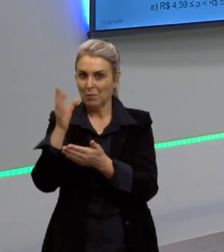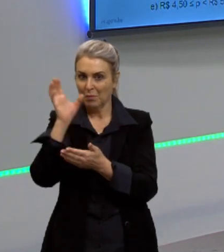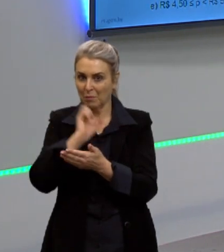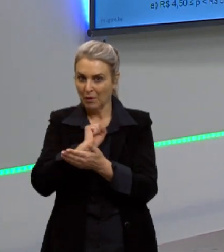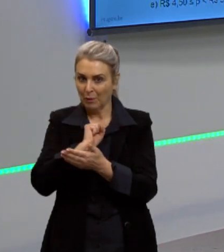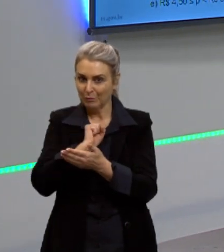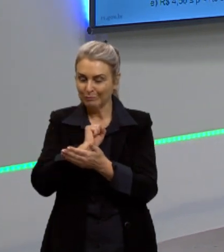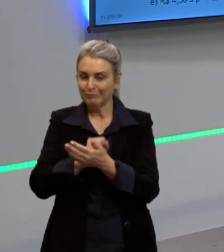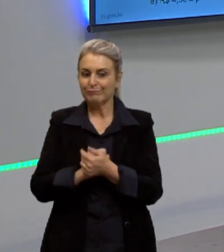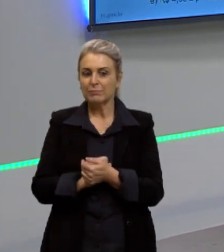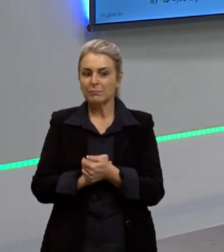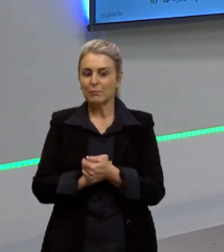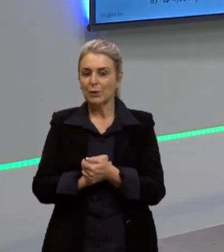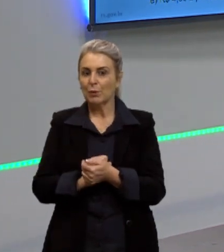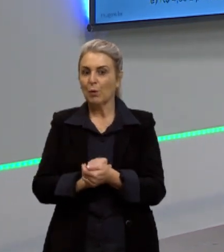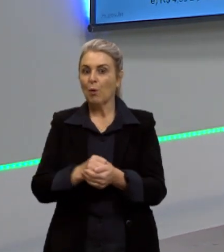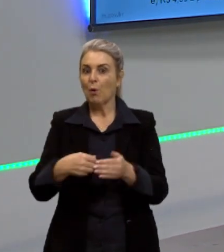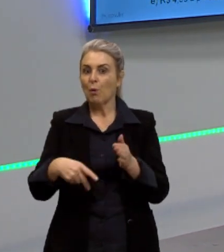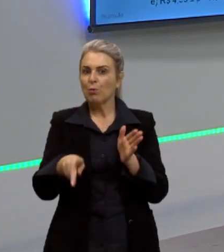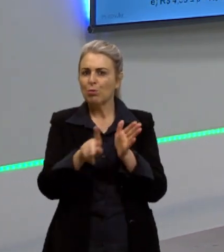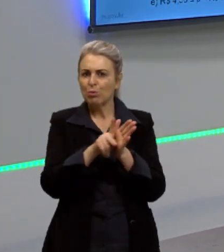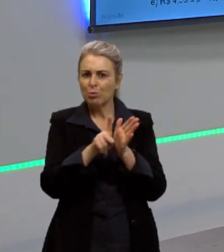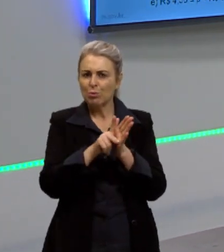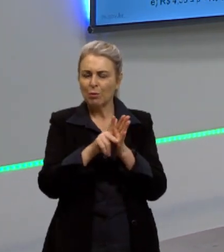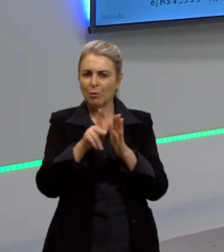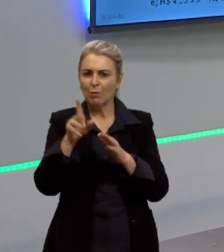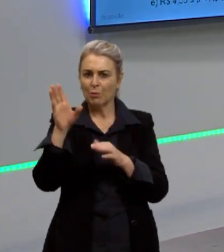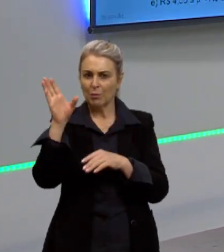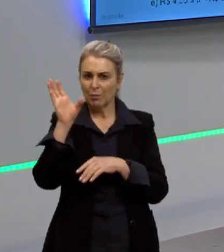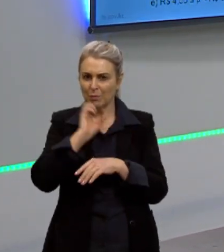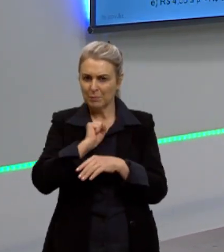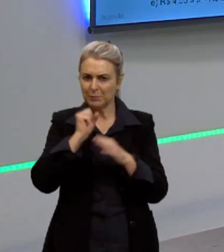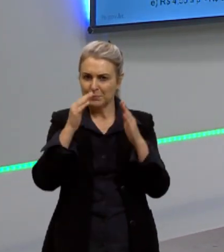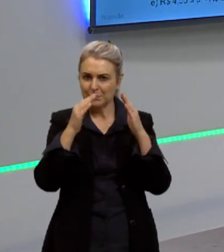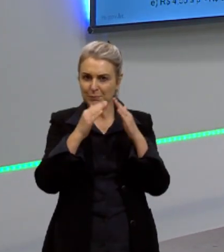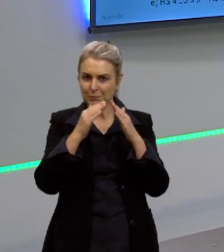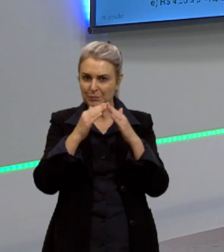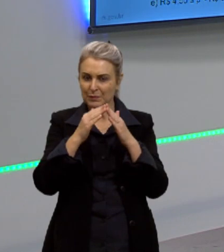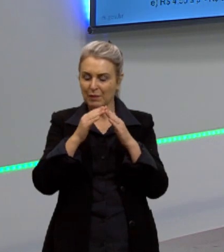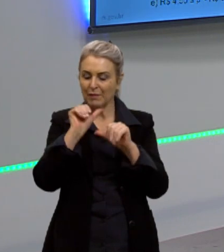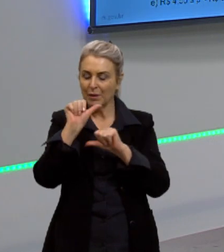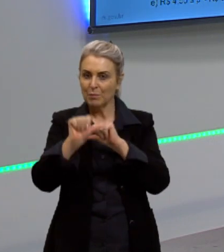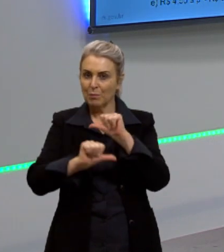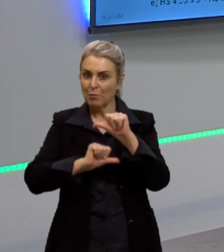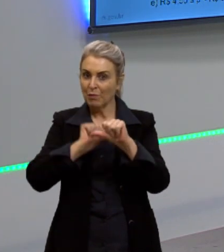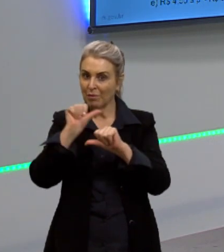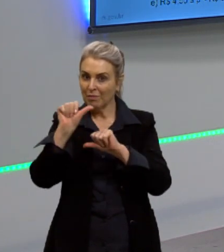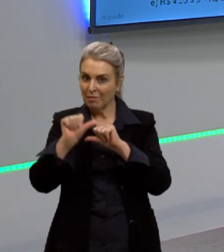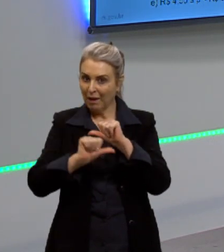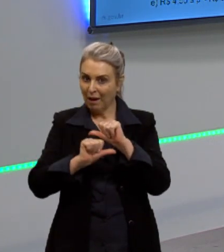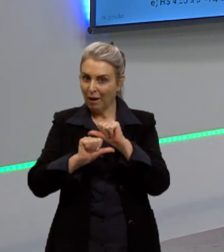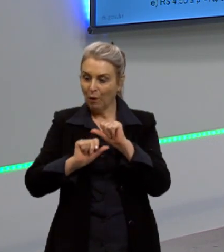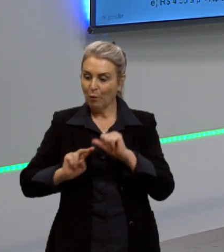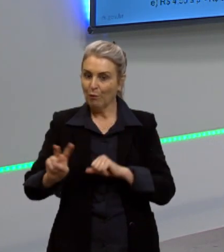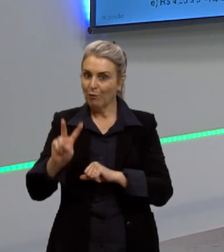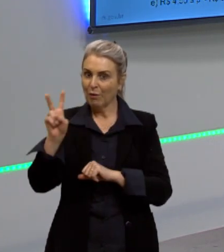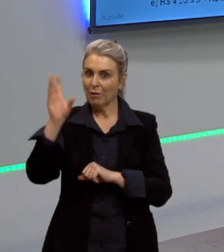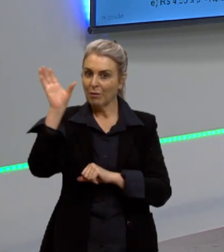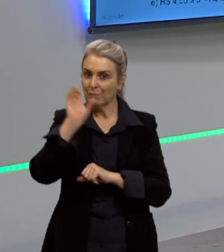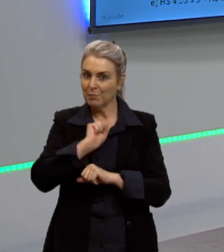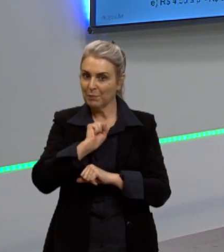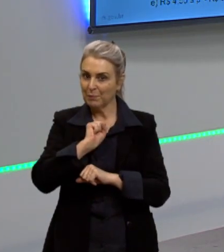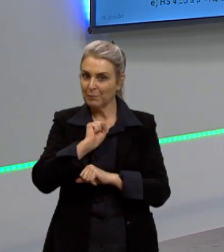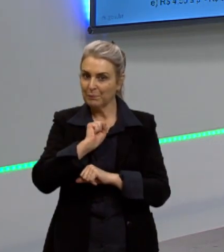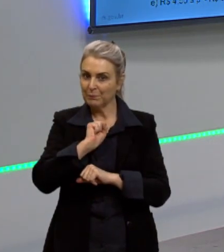uma promoção. Para tanto, modificará o preço do pão especial de modo que